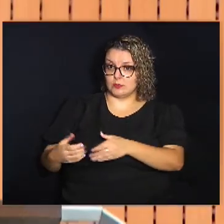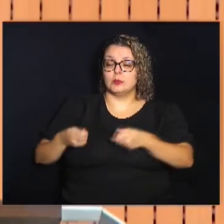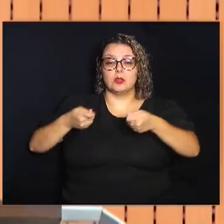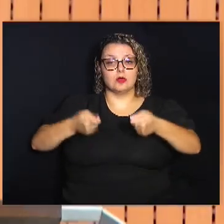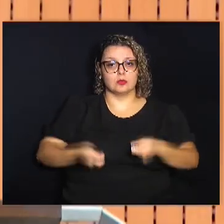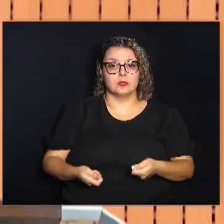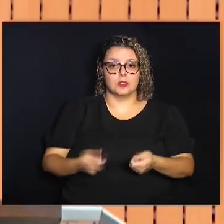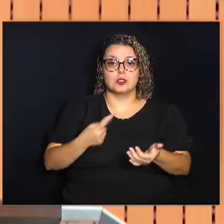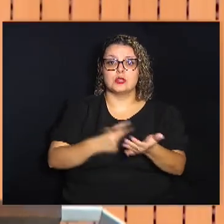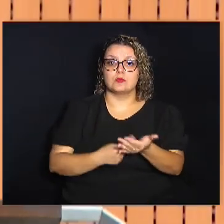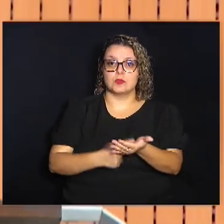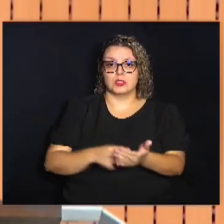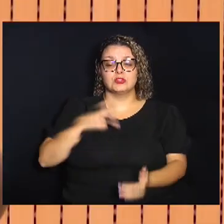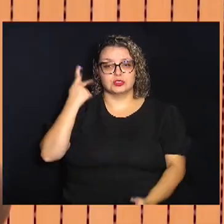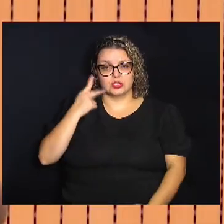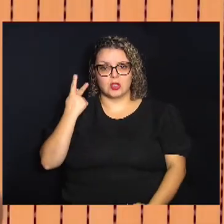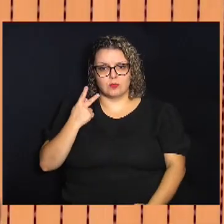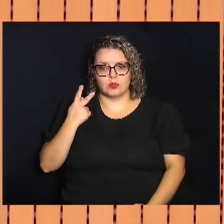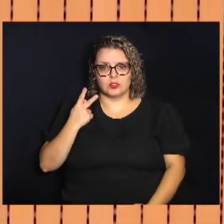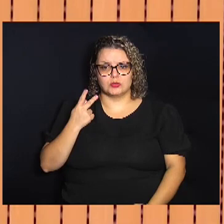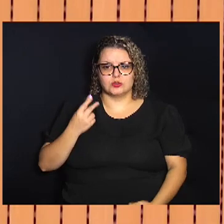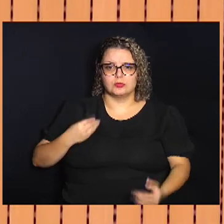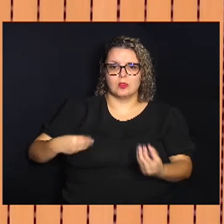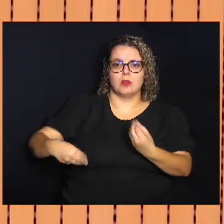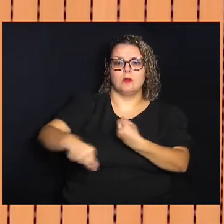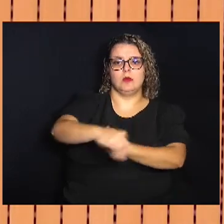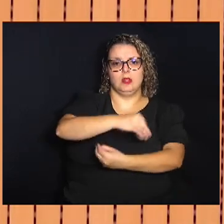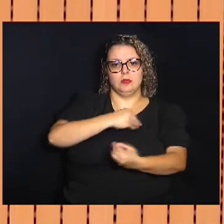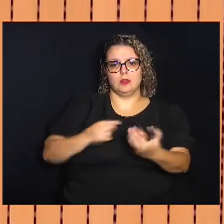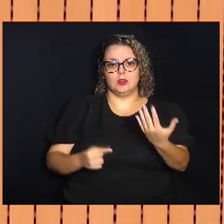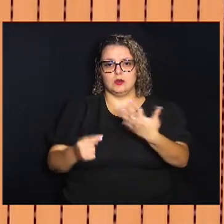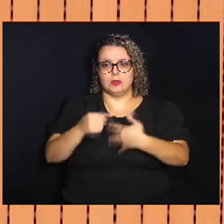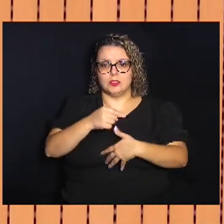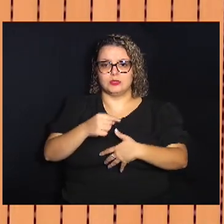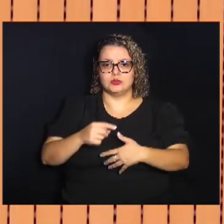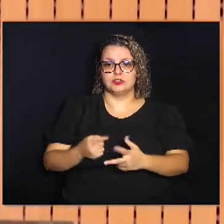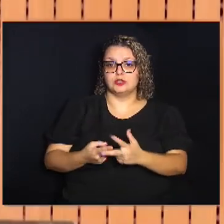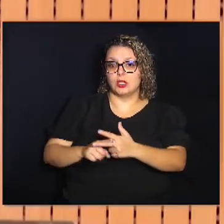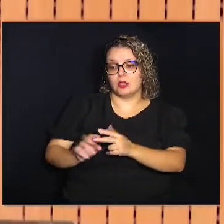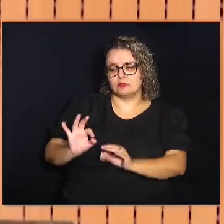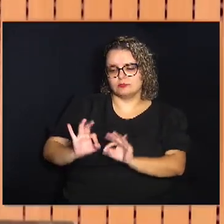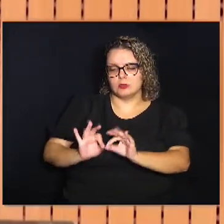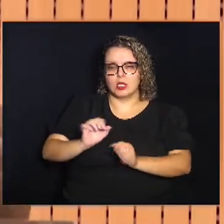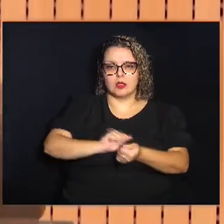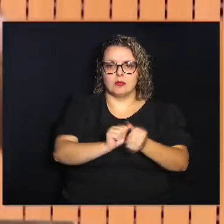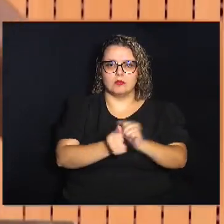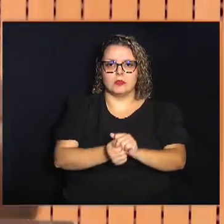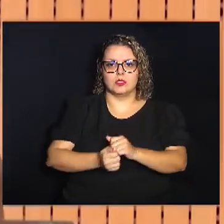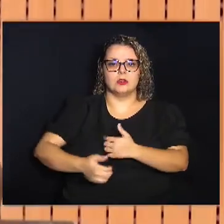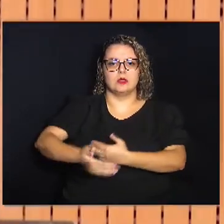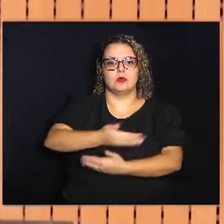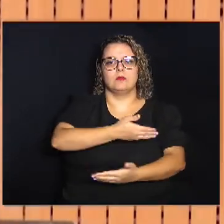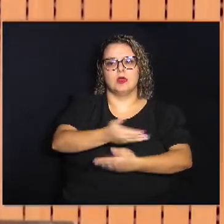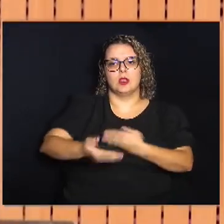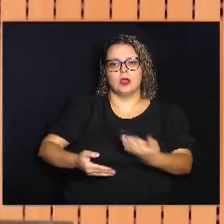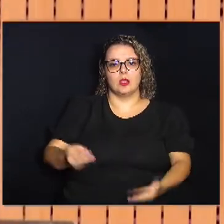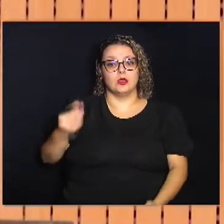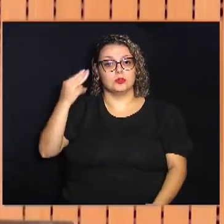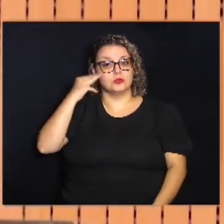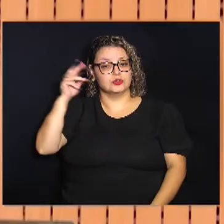uma agenda política em torno do conceito de reparação que articule as dimensões de memória